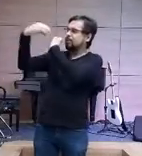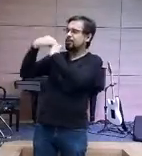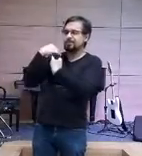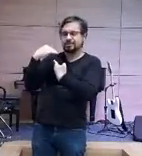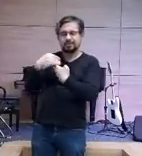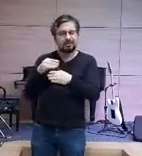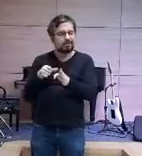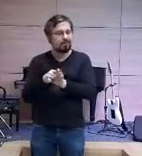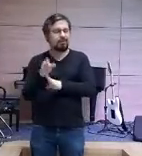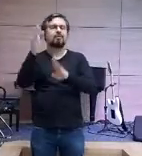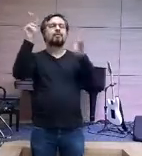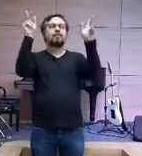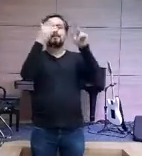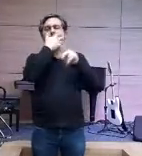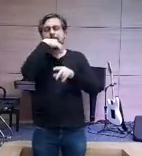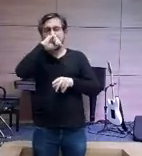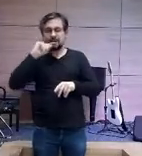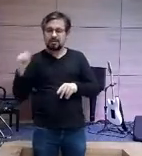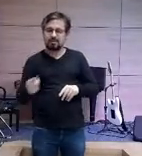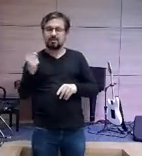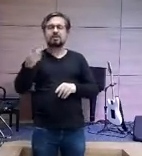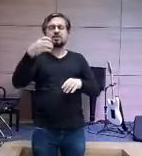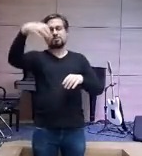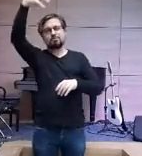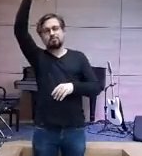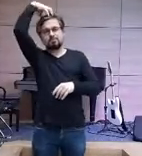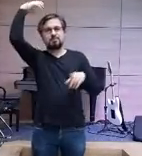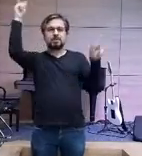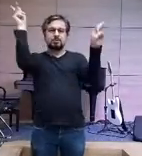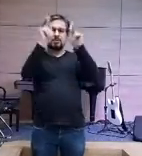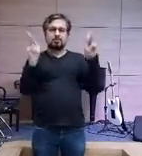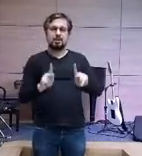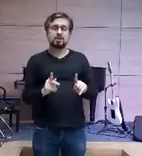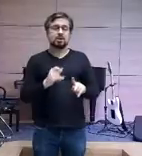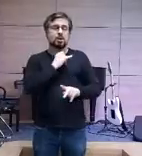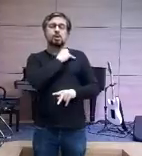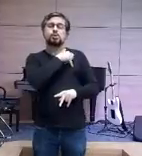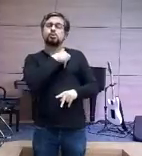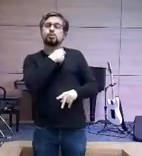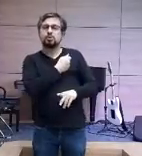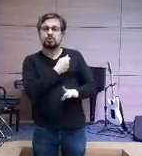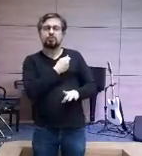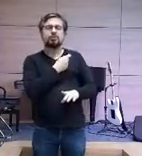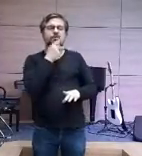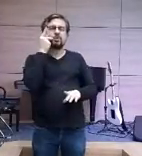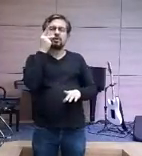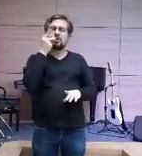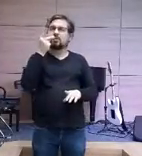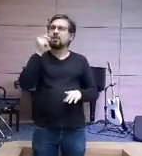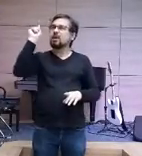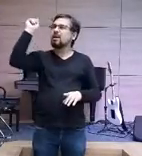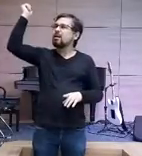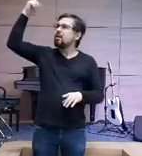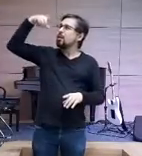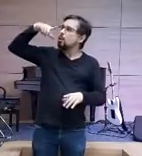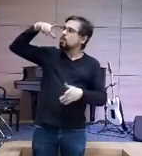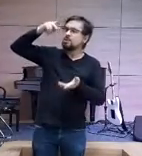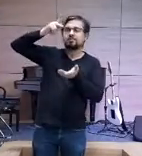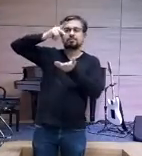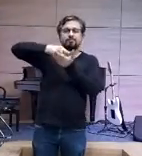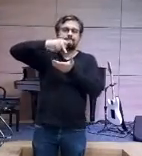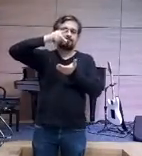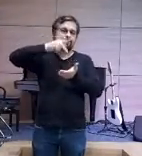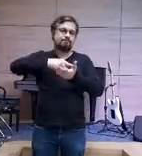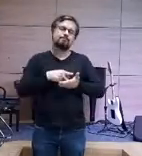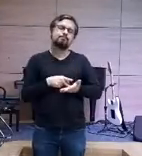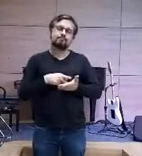o príncipe da paz e o apóstolo João se referiu a Jesus como a luz verdadeira